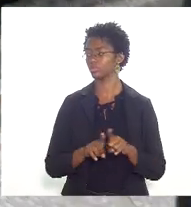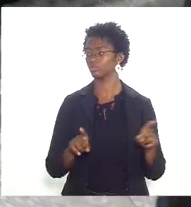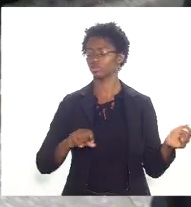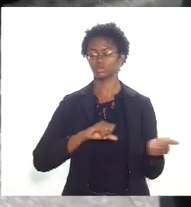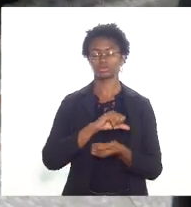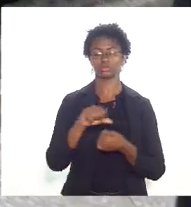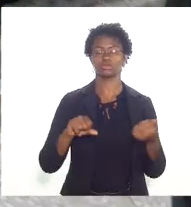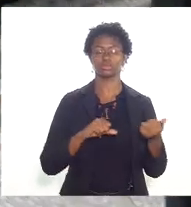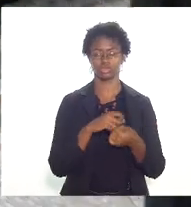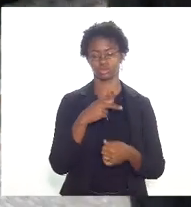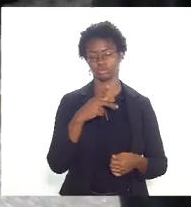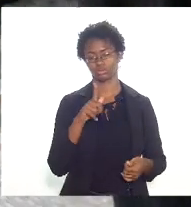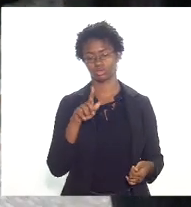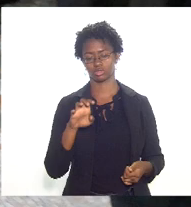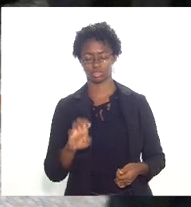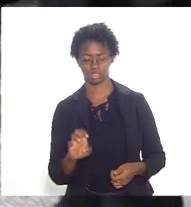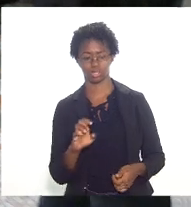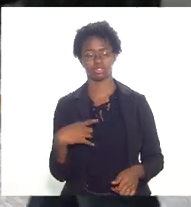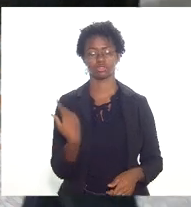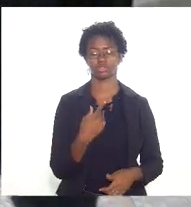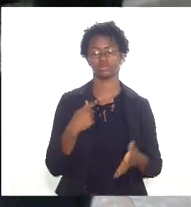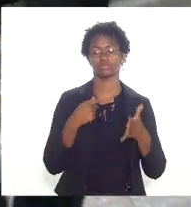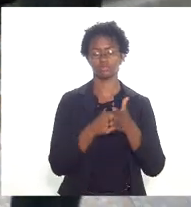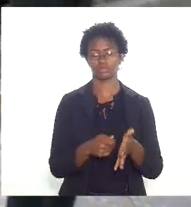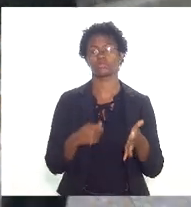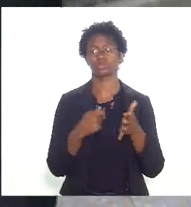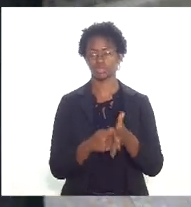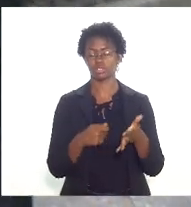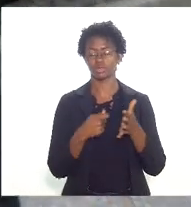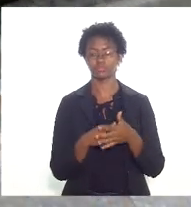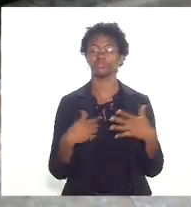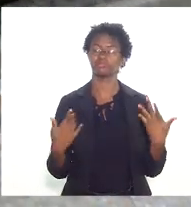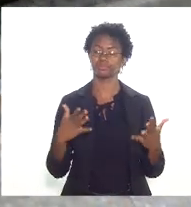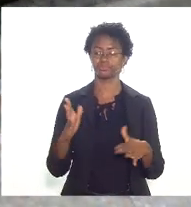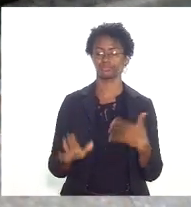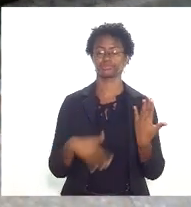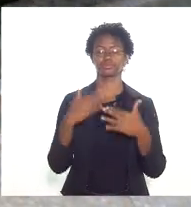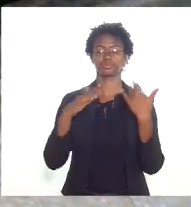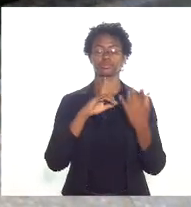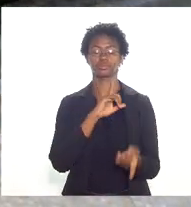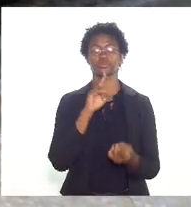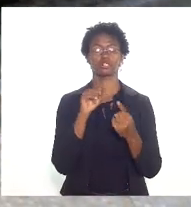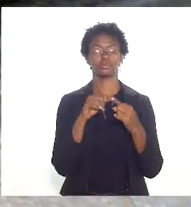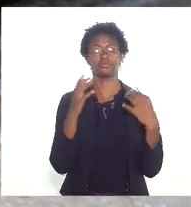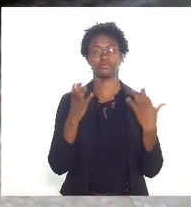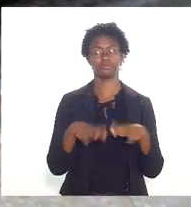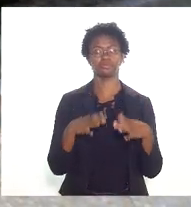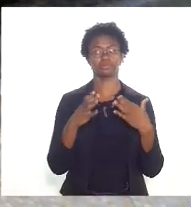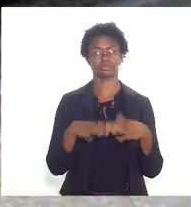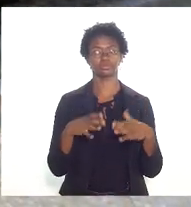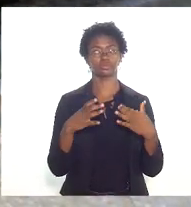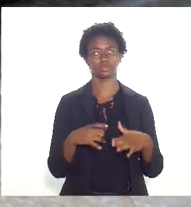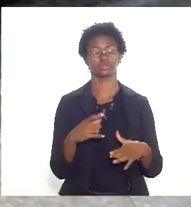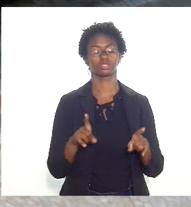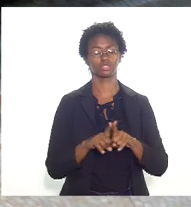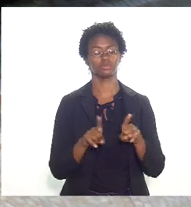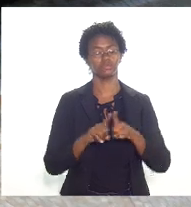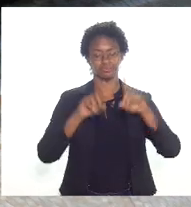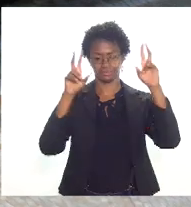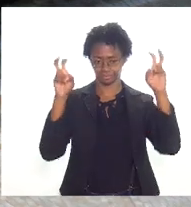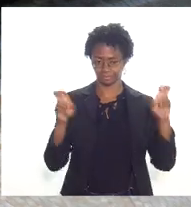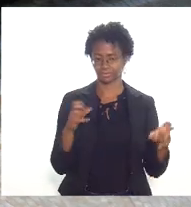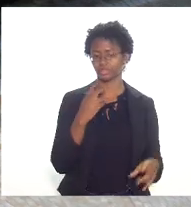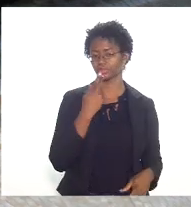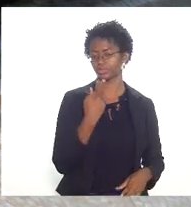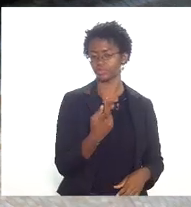de parecer da pgr depois de muitas a casa assistir então avançaremos muito no que diz respeito ao concurso público e será também um tema